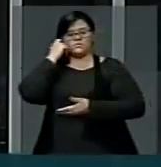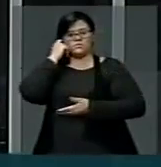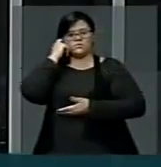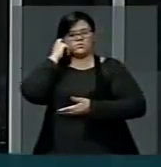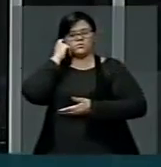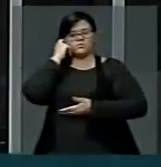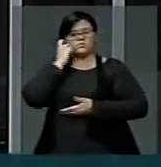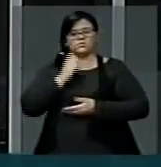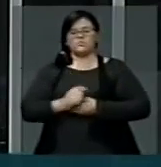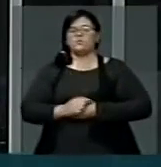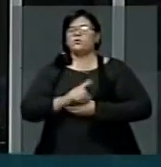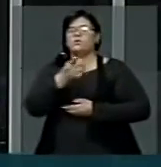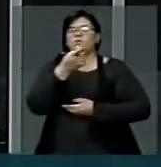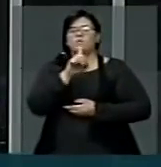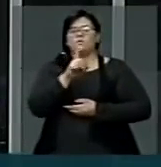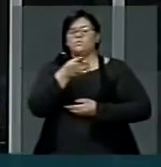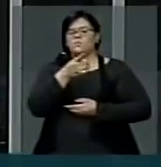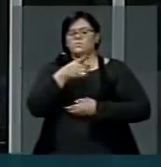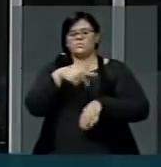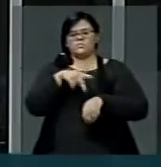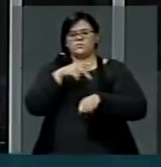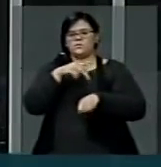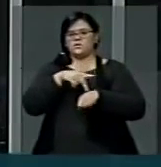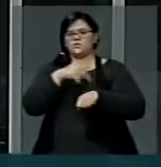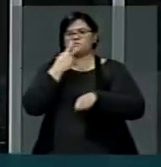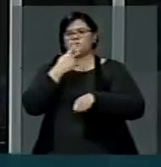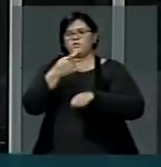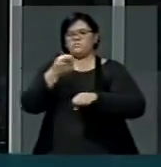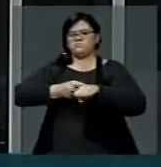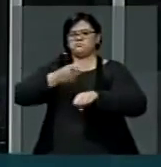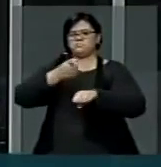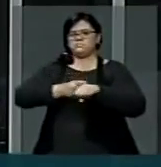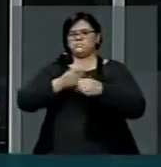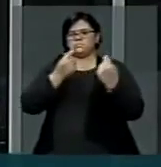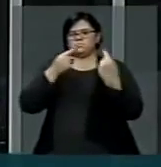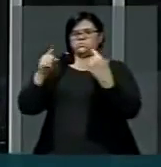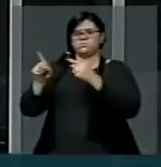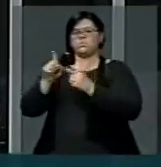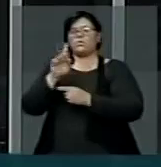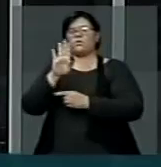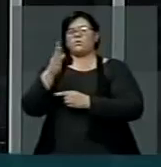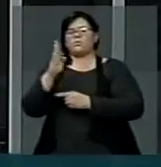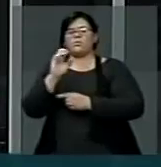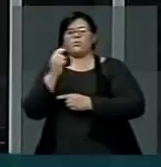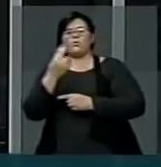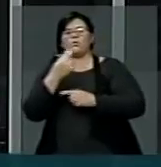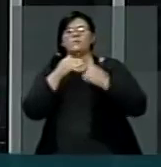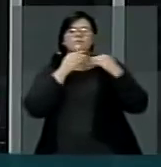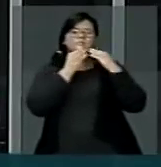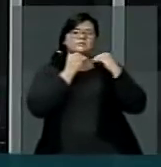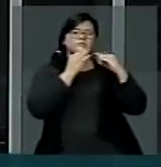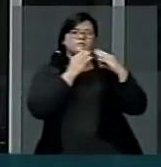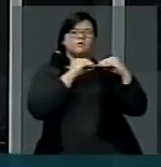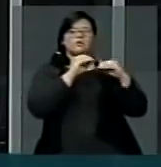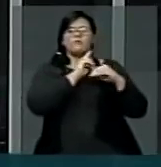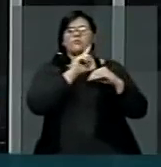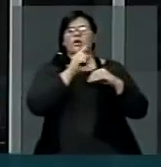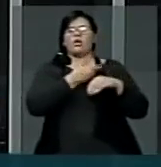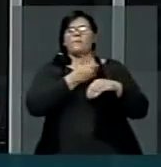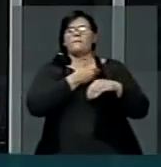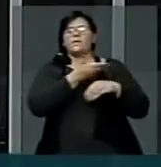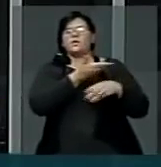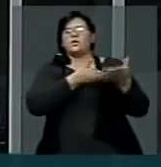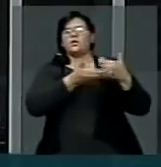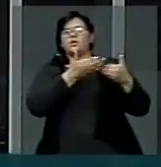não é de um país que fala grosso com a Bolívia e fala fino com os Estados Unidos. Somos